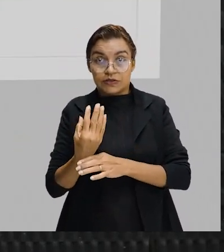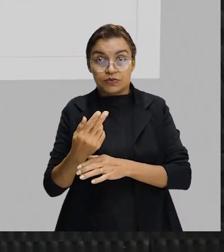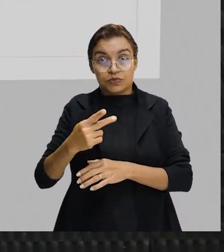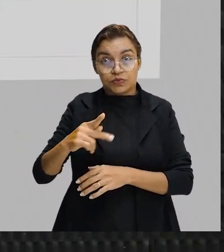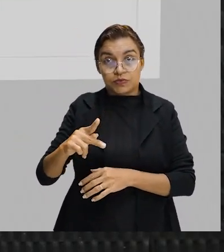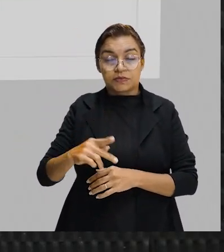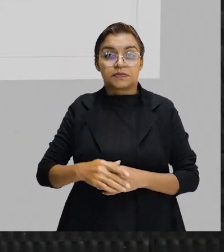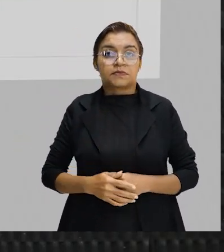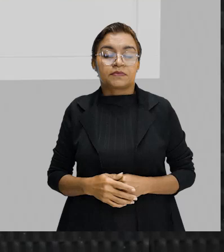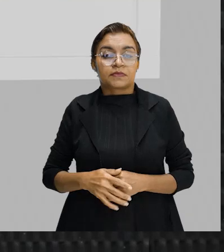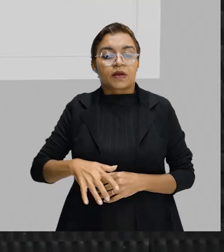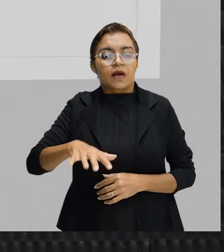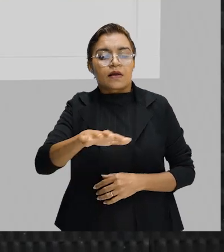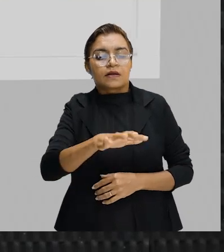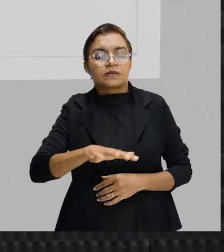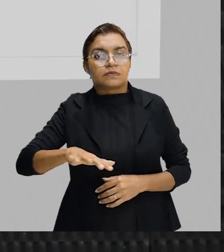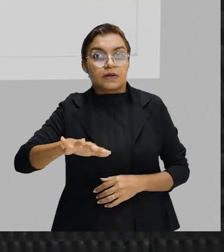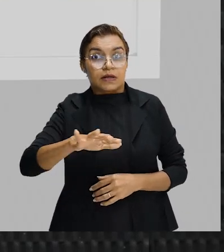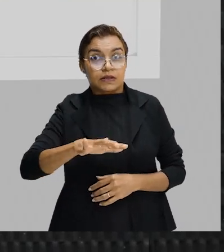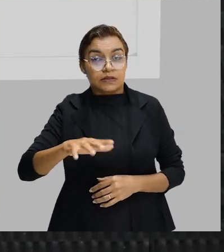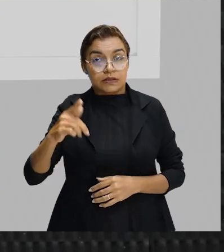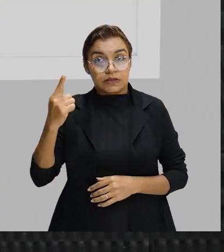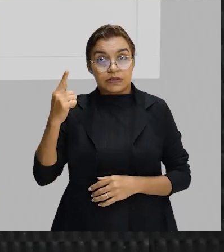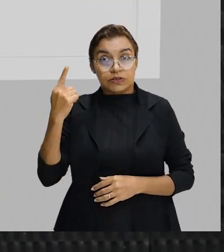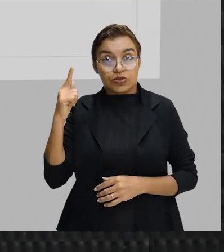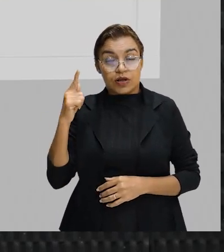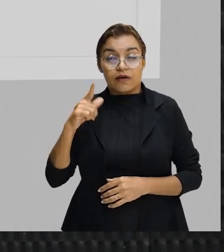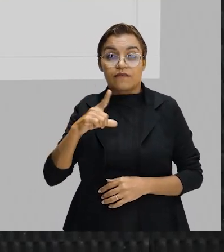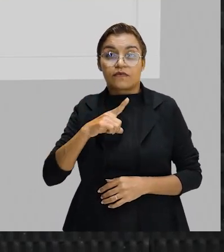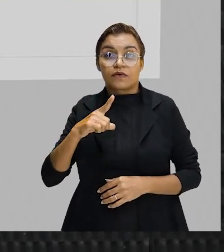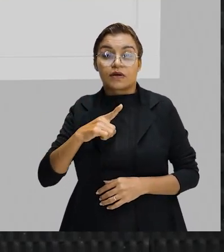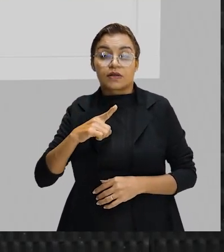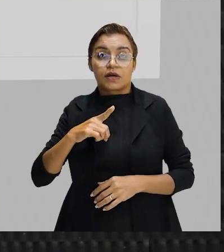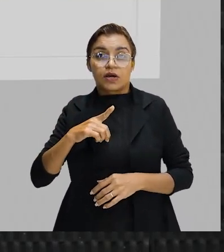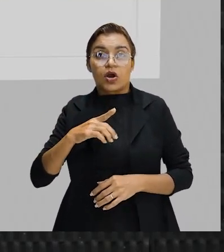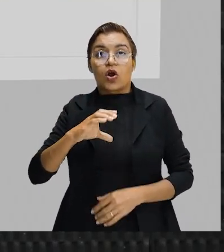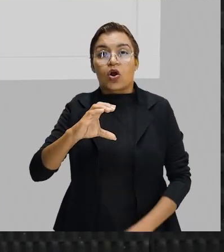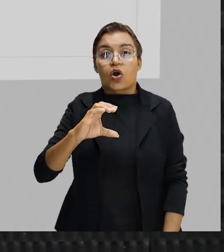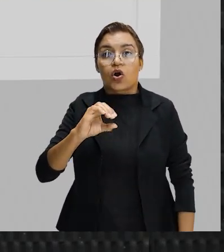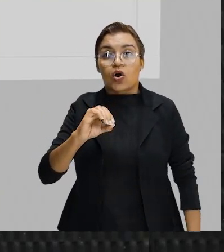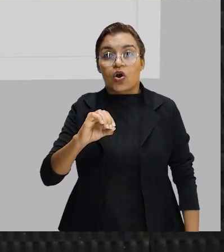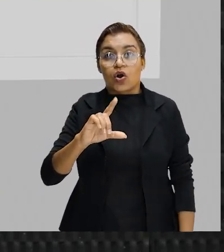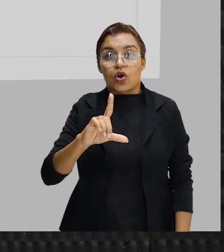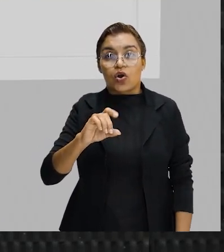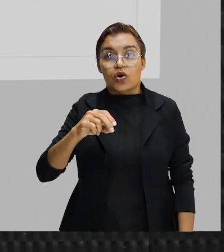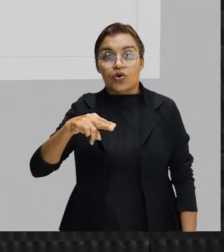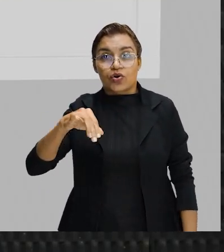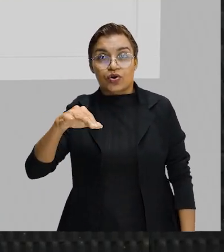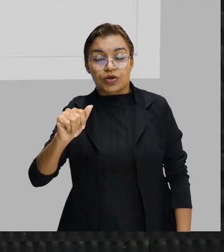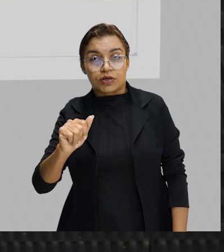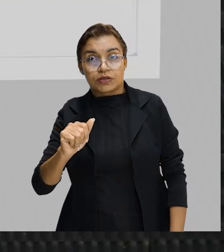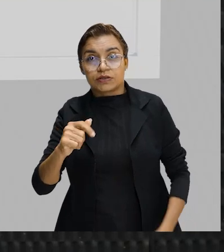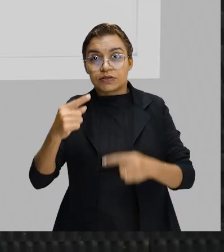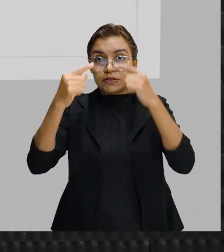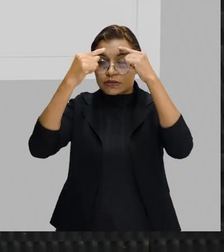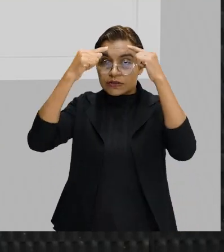só, enquanto espaço geográfico nós temos as colônias, certo?